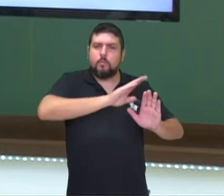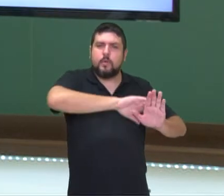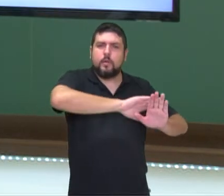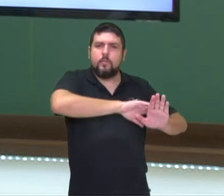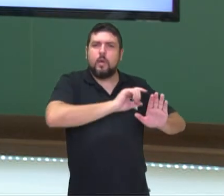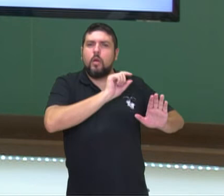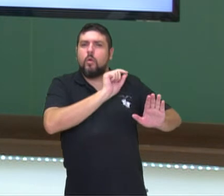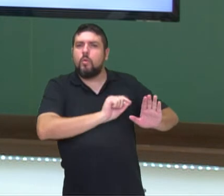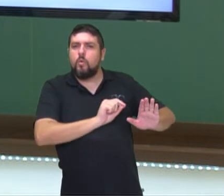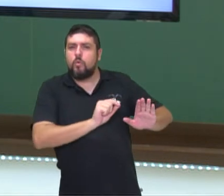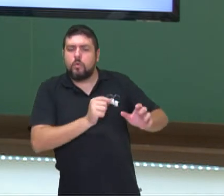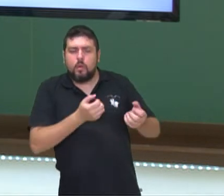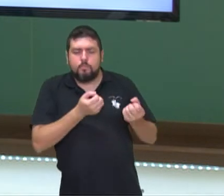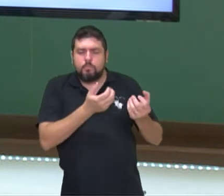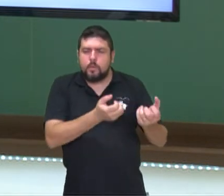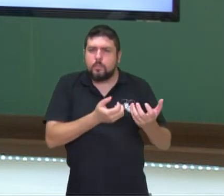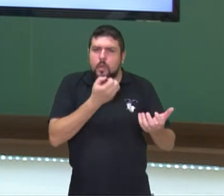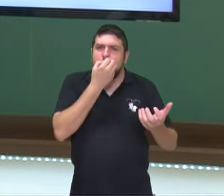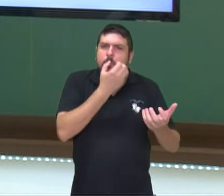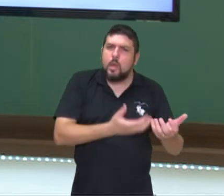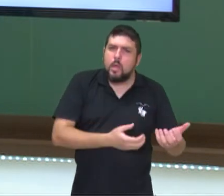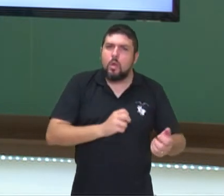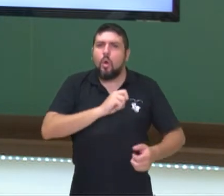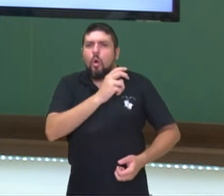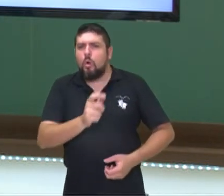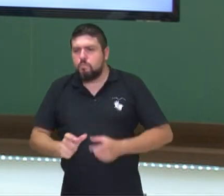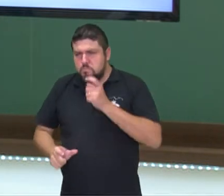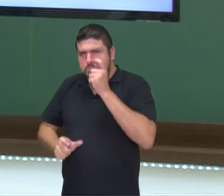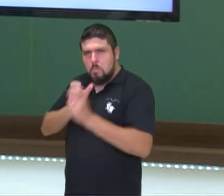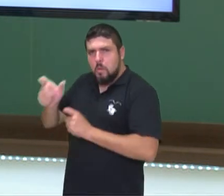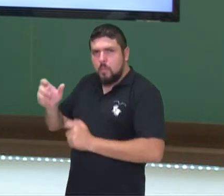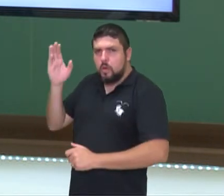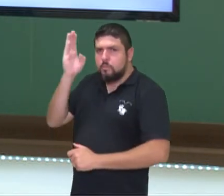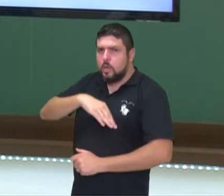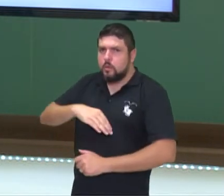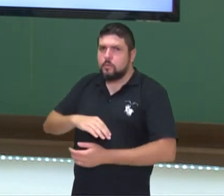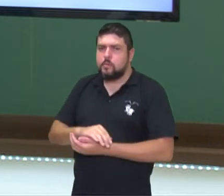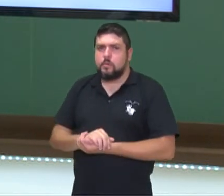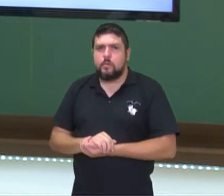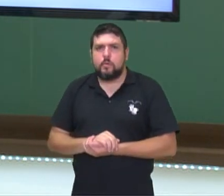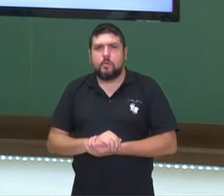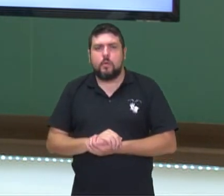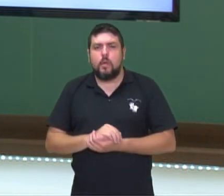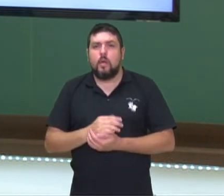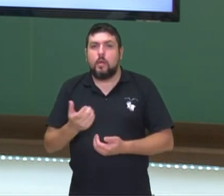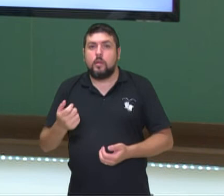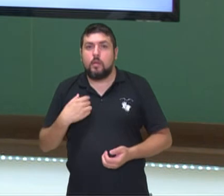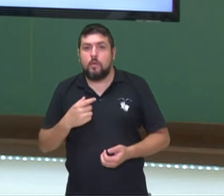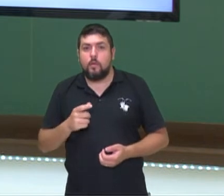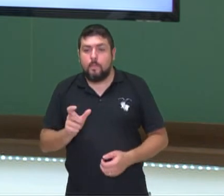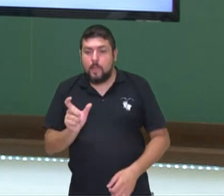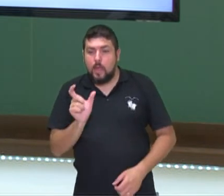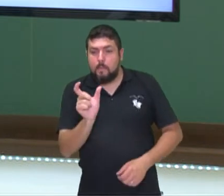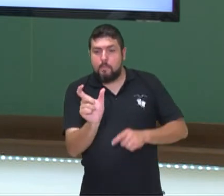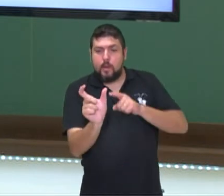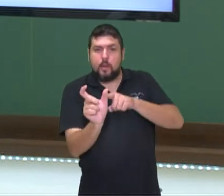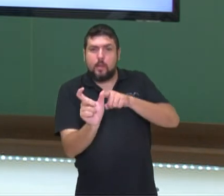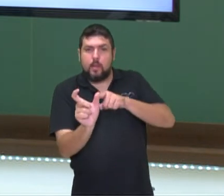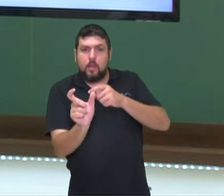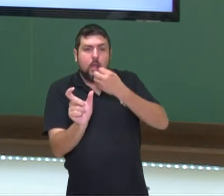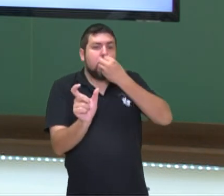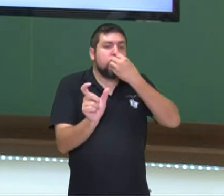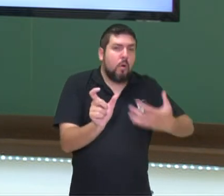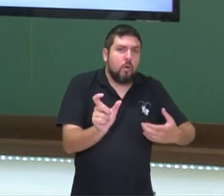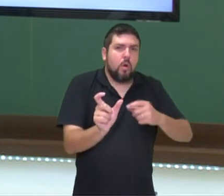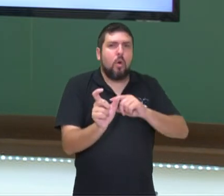mal, dependendo da forma como ela é usada. Portanto, a palavra em si, ela não é boa e não é má. Nenhuma